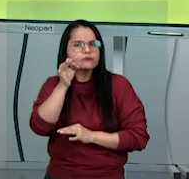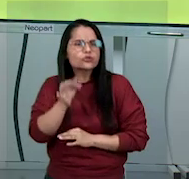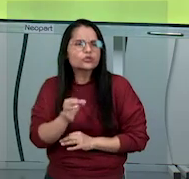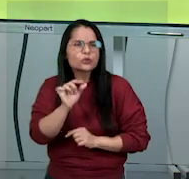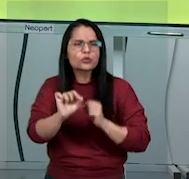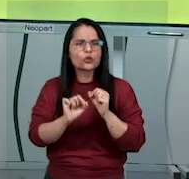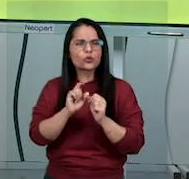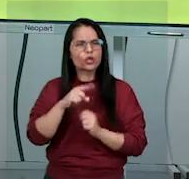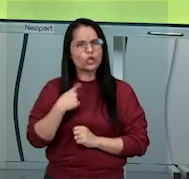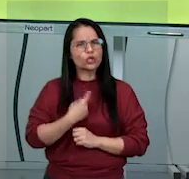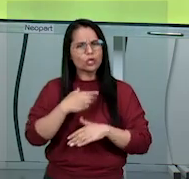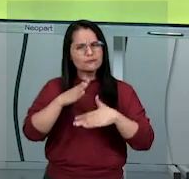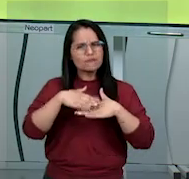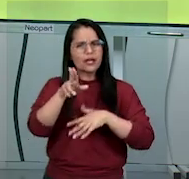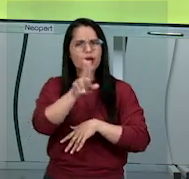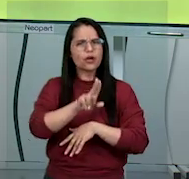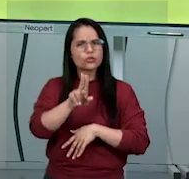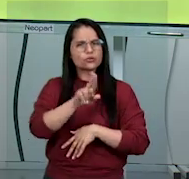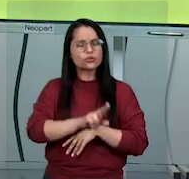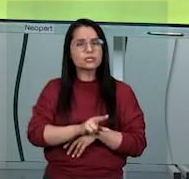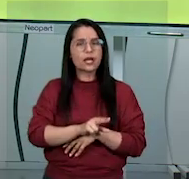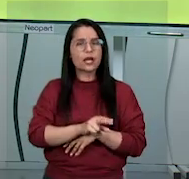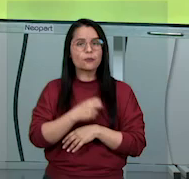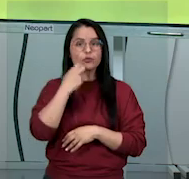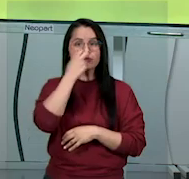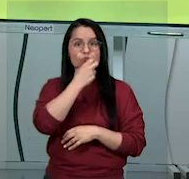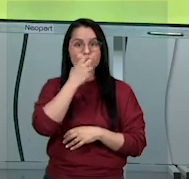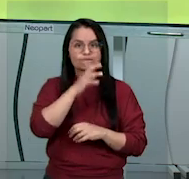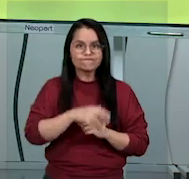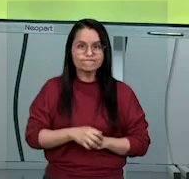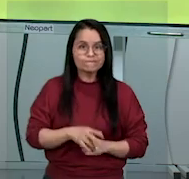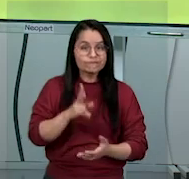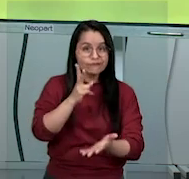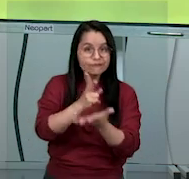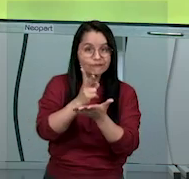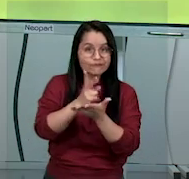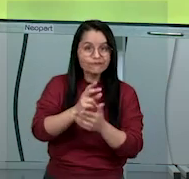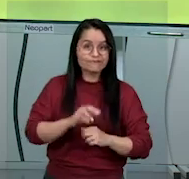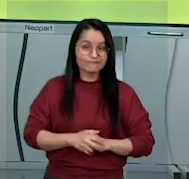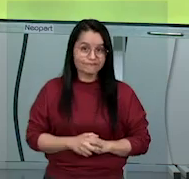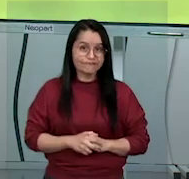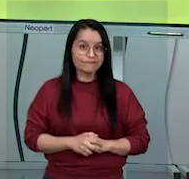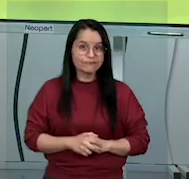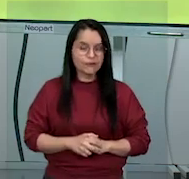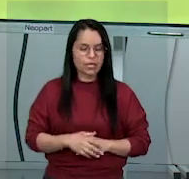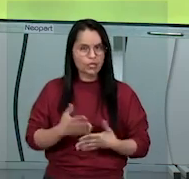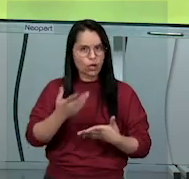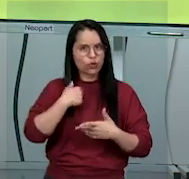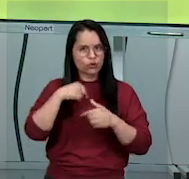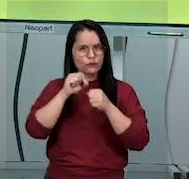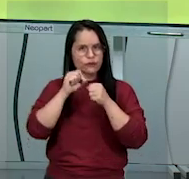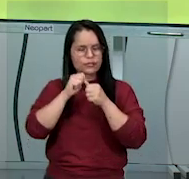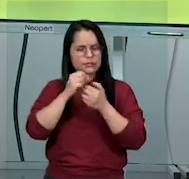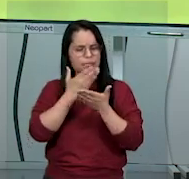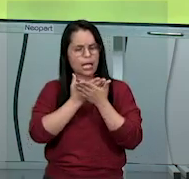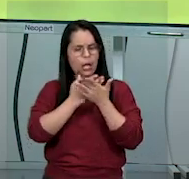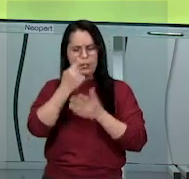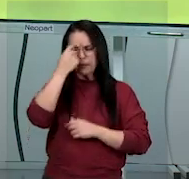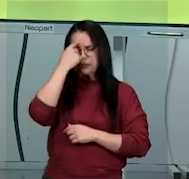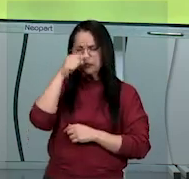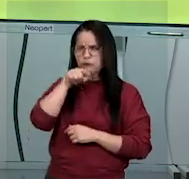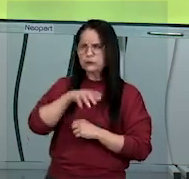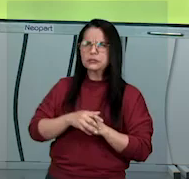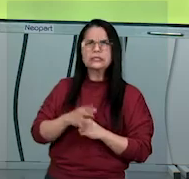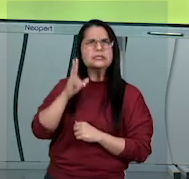aquilo que nós mais utilizamos na língua oral, o tempo todo? Quando eu estava fazendo a aula e pensando em vocês, eu